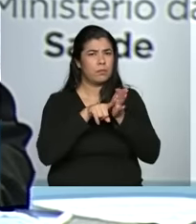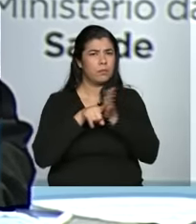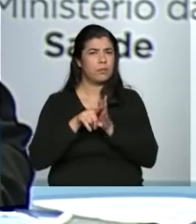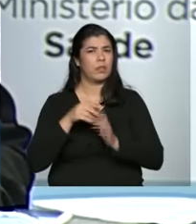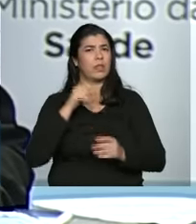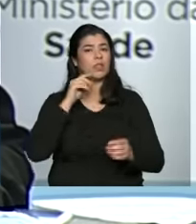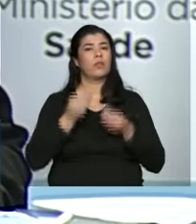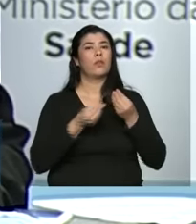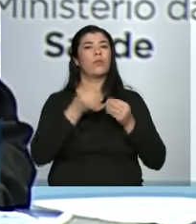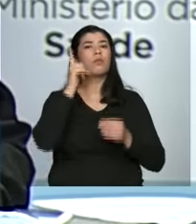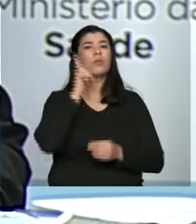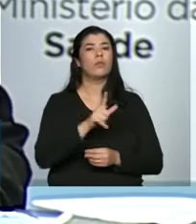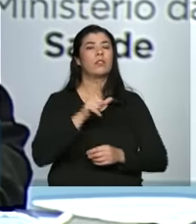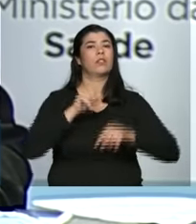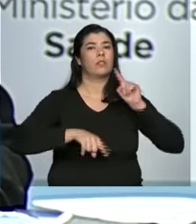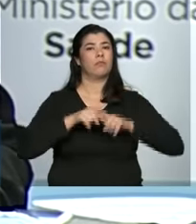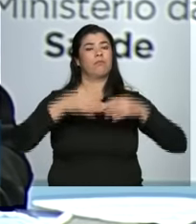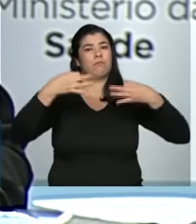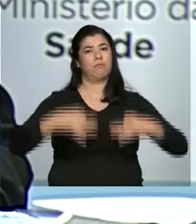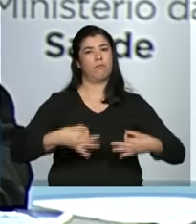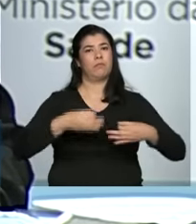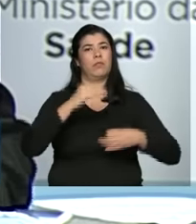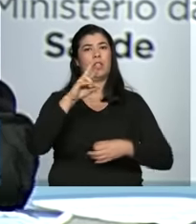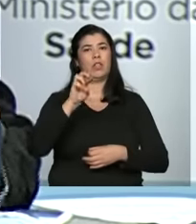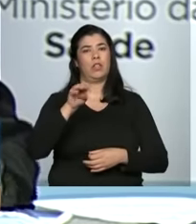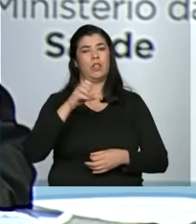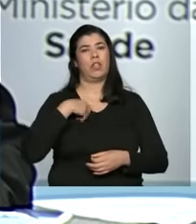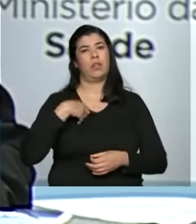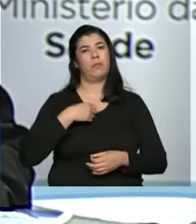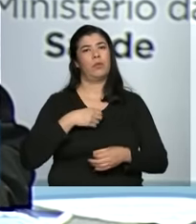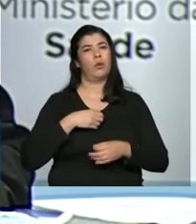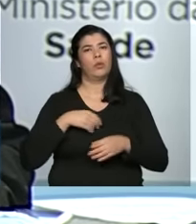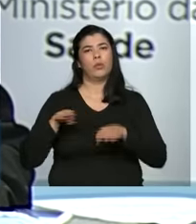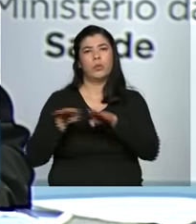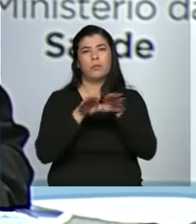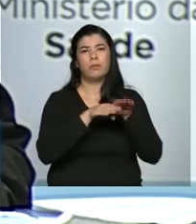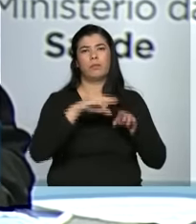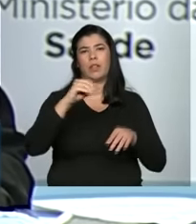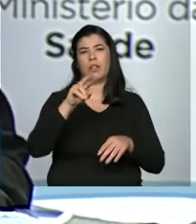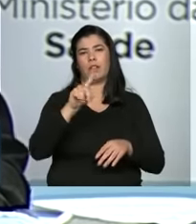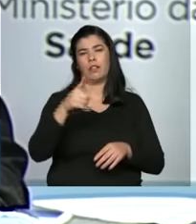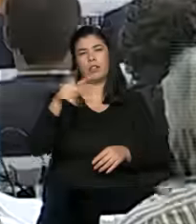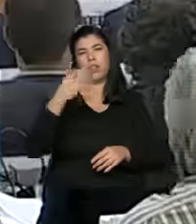verificar materialidade de de de crime de cartel ou de alguma